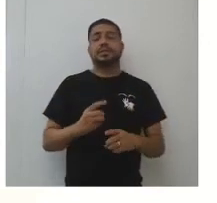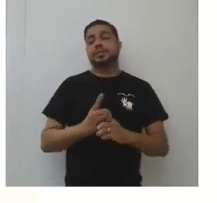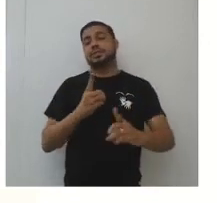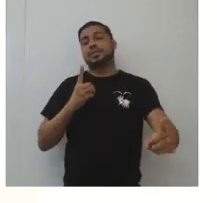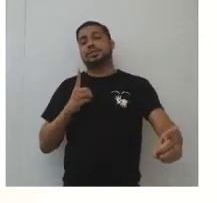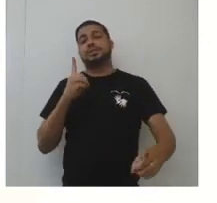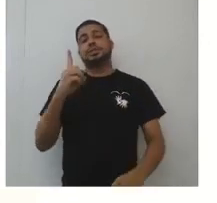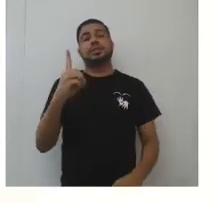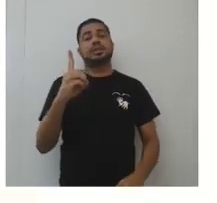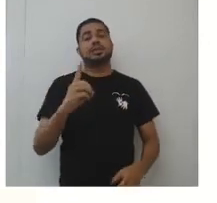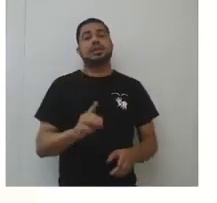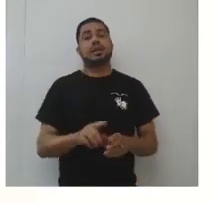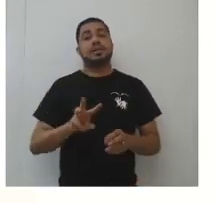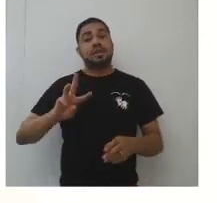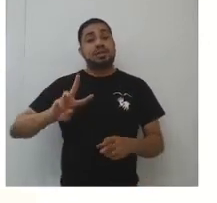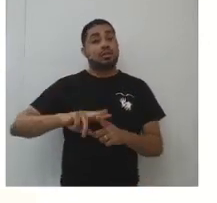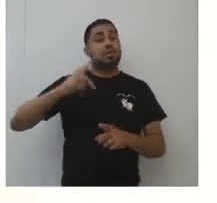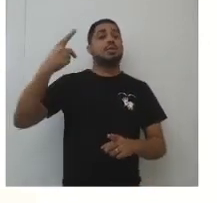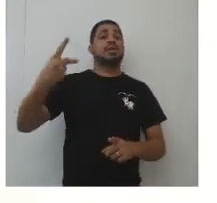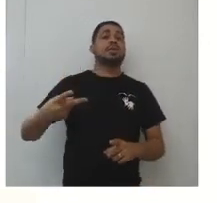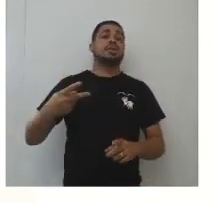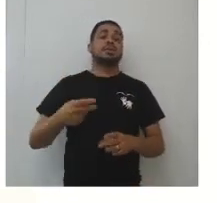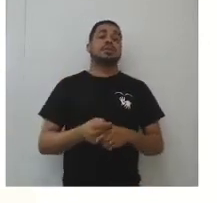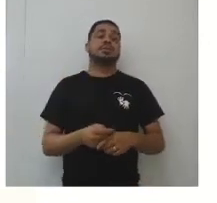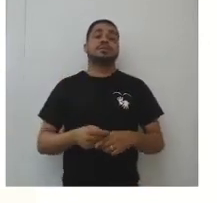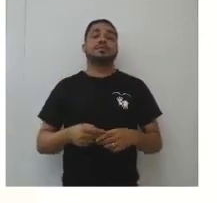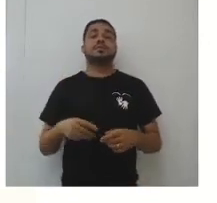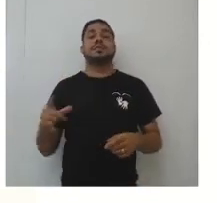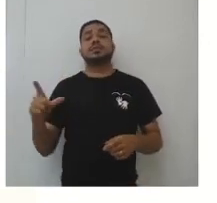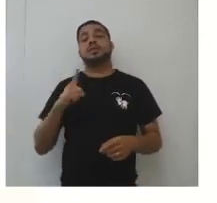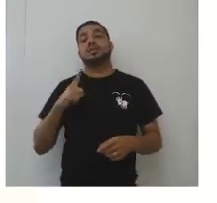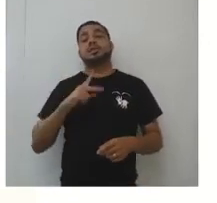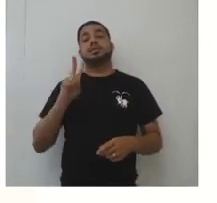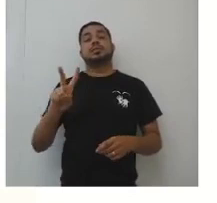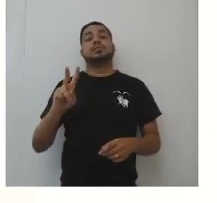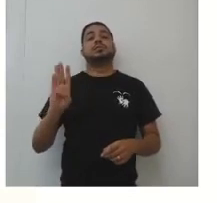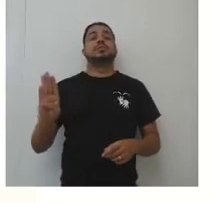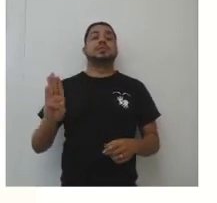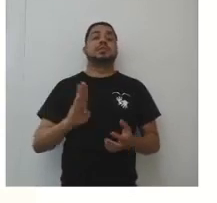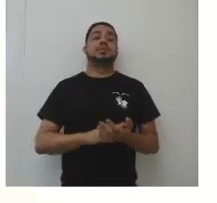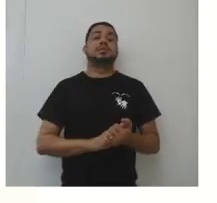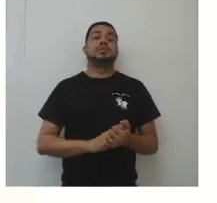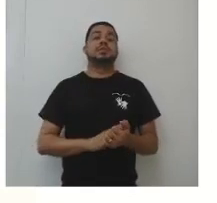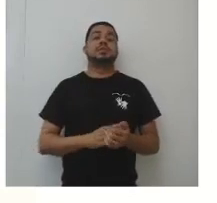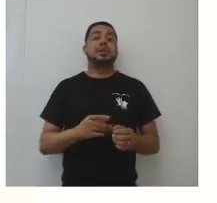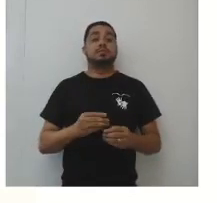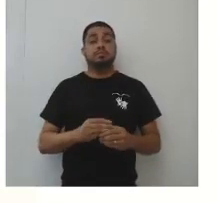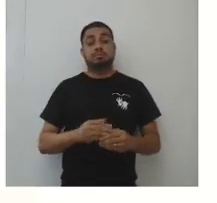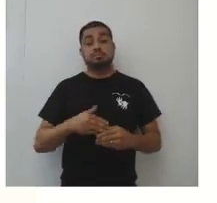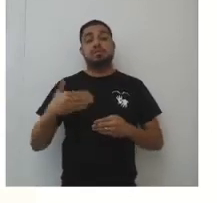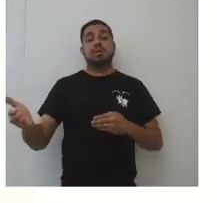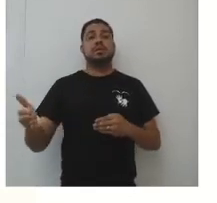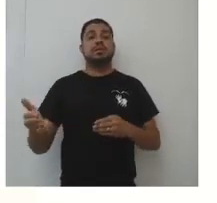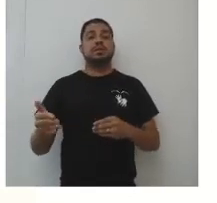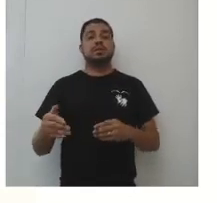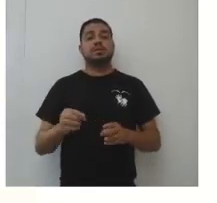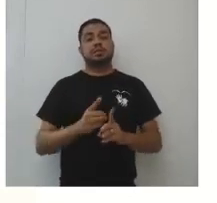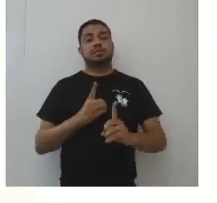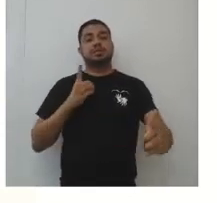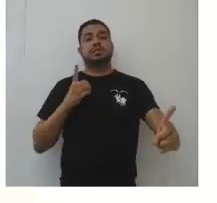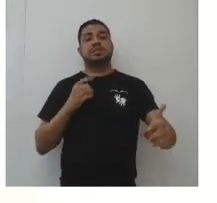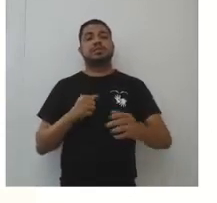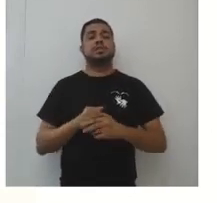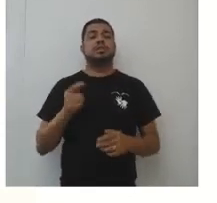distância D. Aí vai dobrar a distância. A distância agora vai ser 2D. Vai ficar mais distante. E o que acontece com o